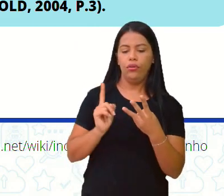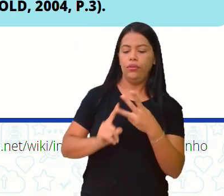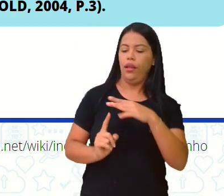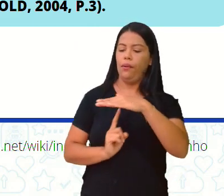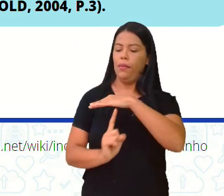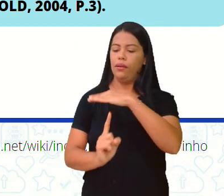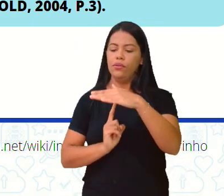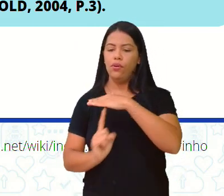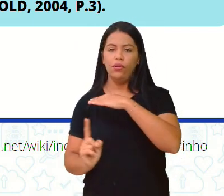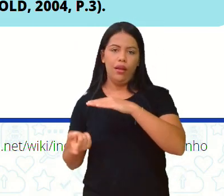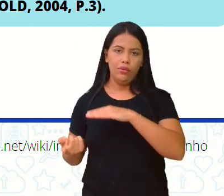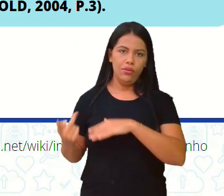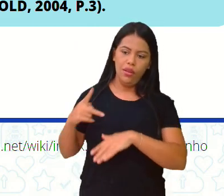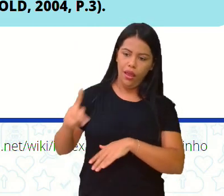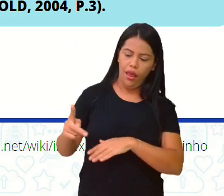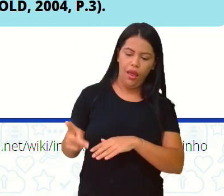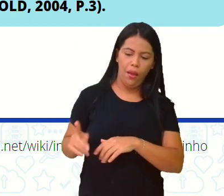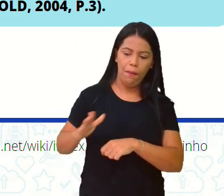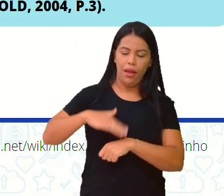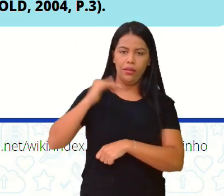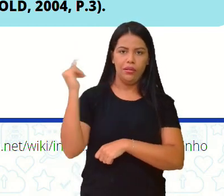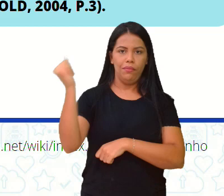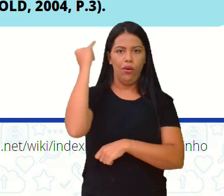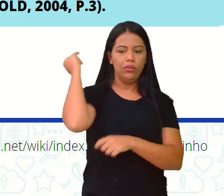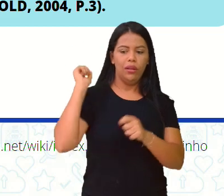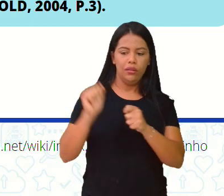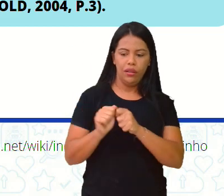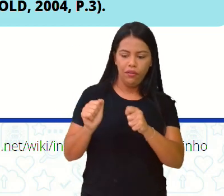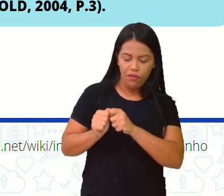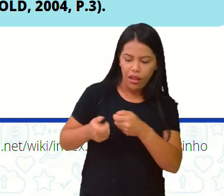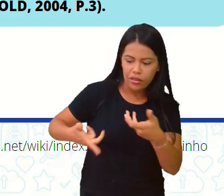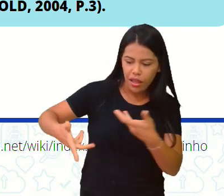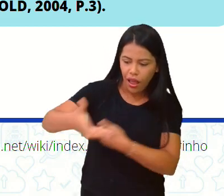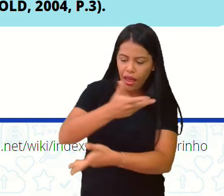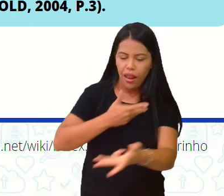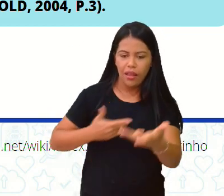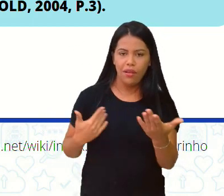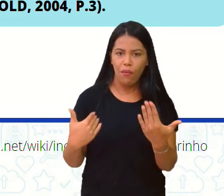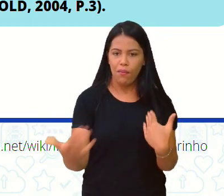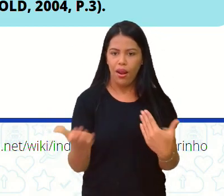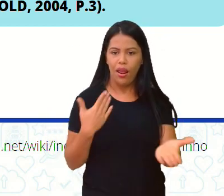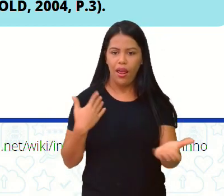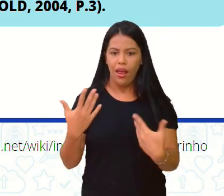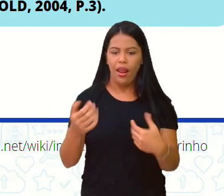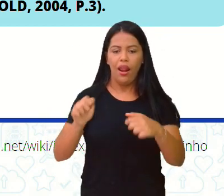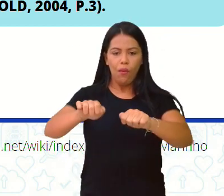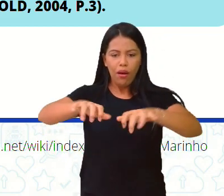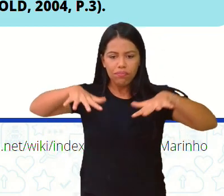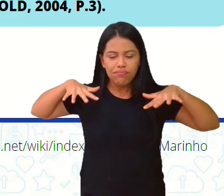da história, que faz a intervenção com o público,